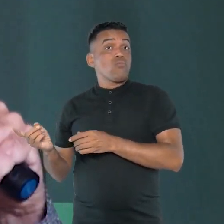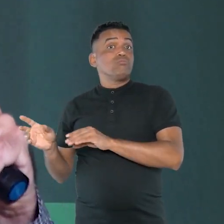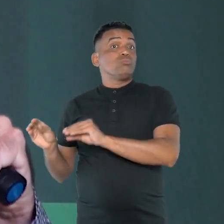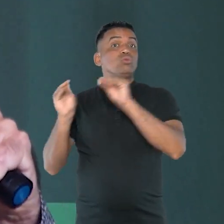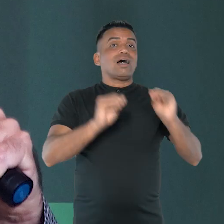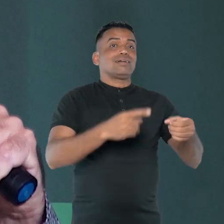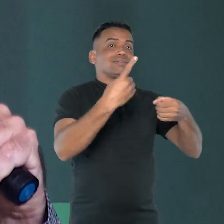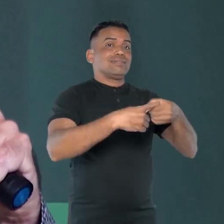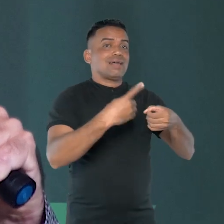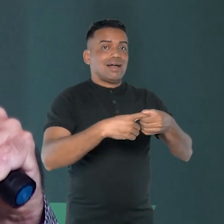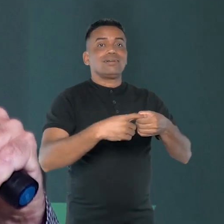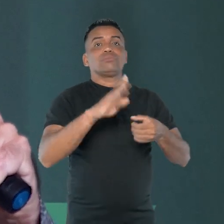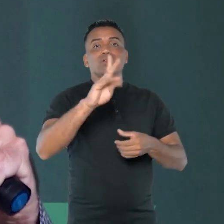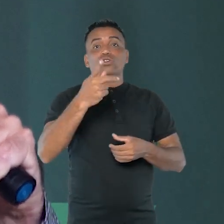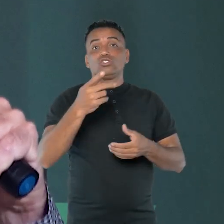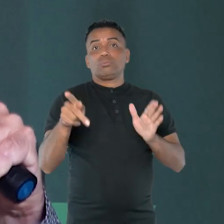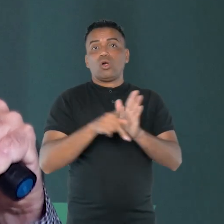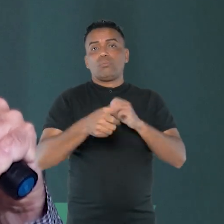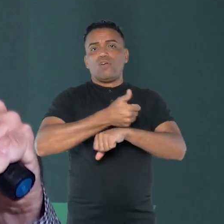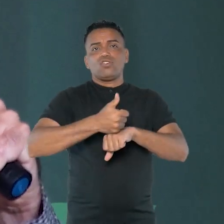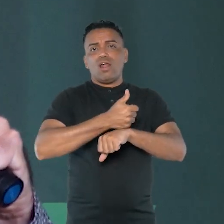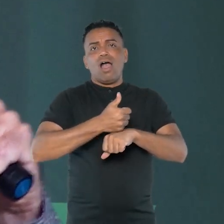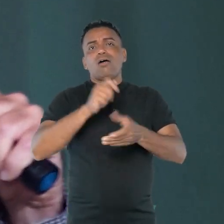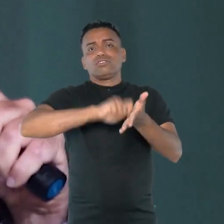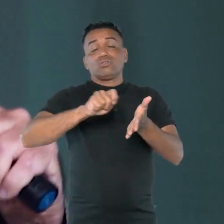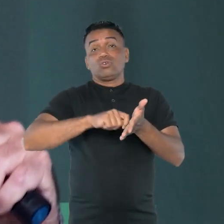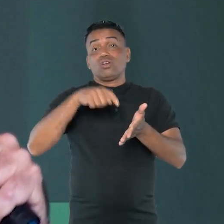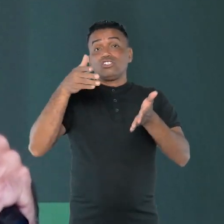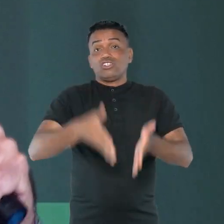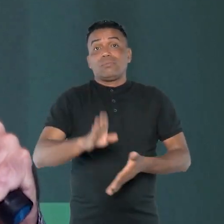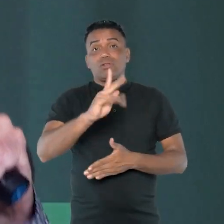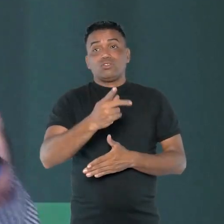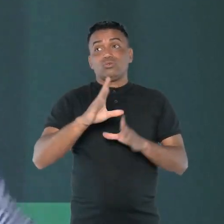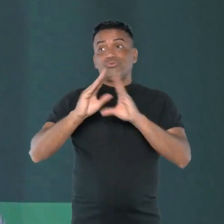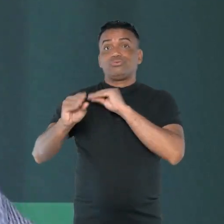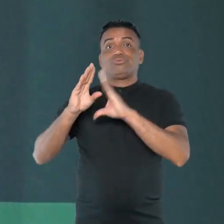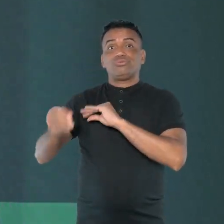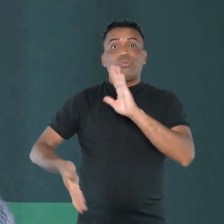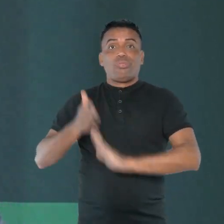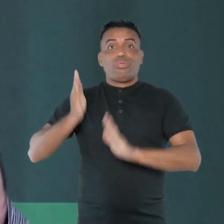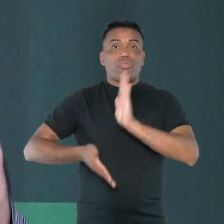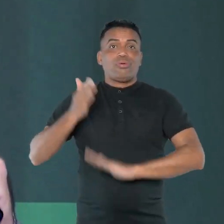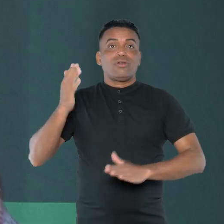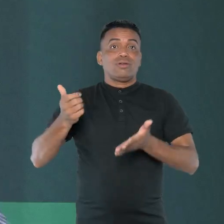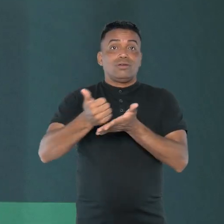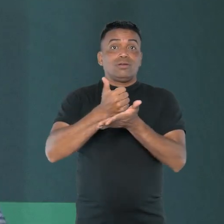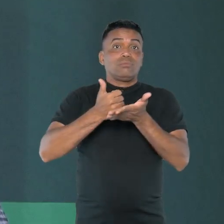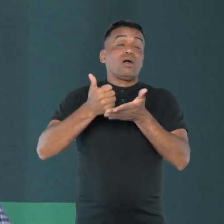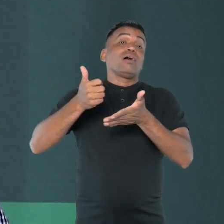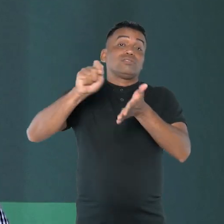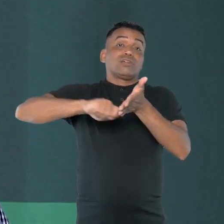vou para a cidade dos escritores. Só que aí, Afonso, quando ele chega em BH, todos os escritores já foram embora. Então ele tem uma defasagem ali no